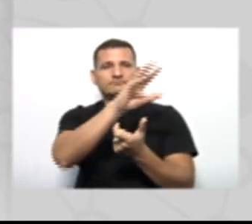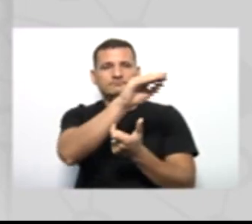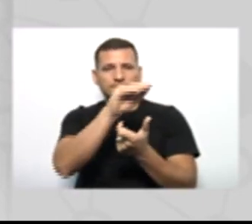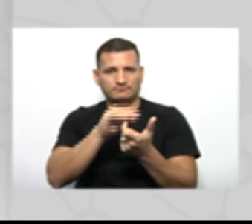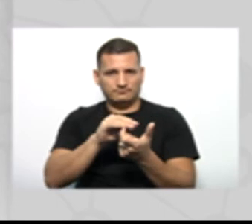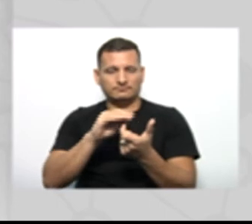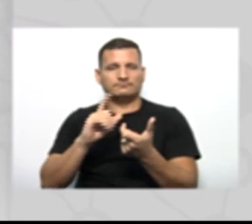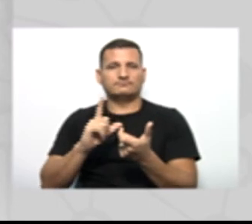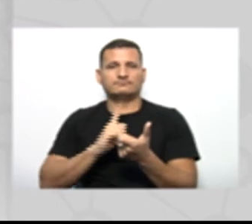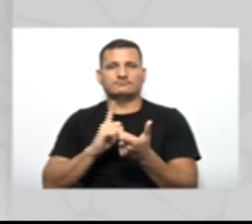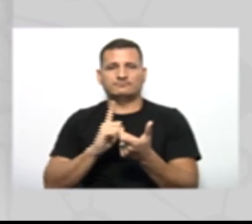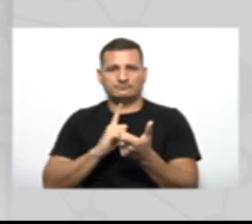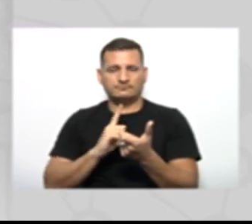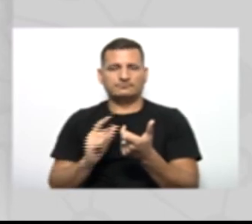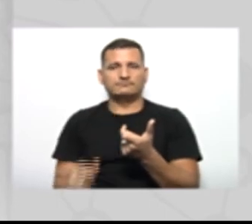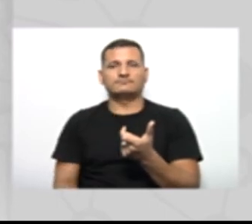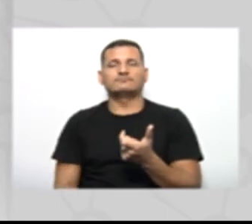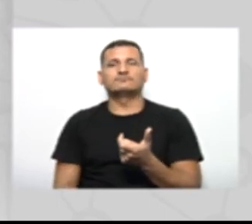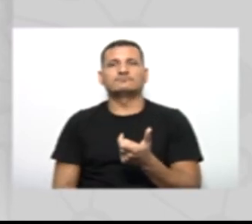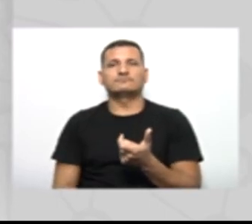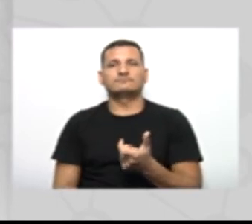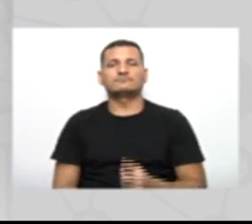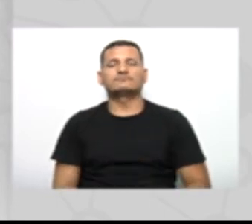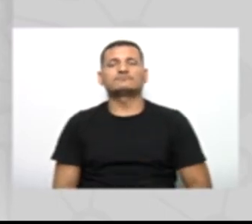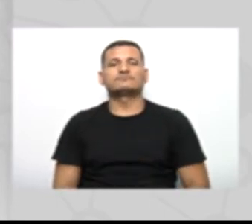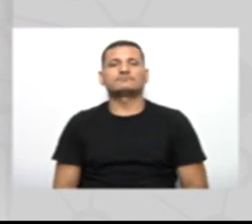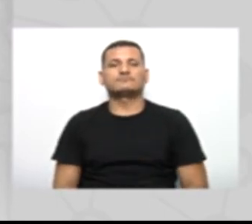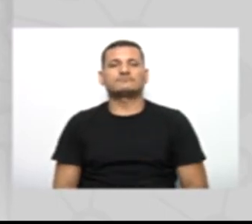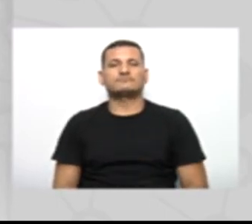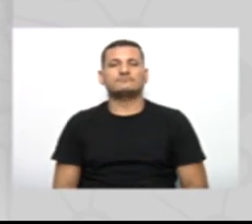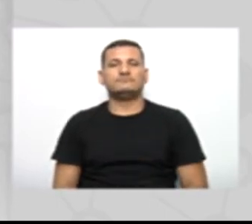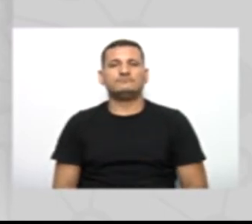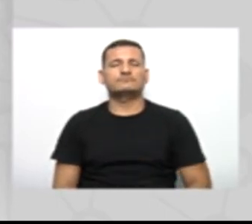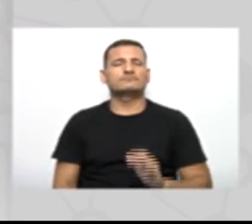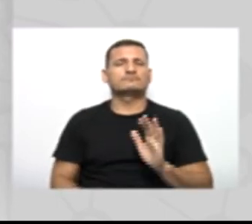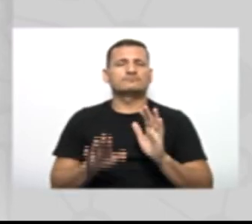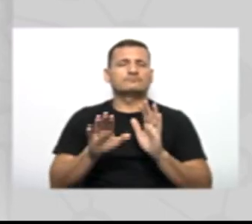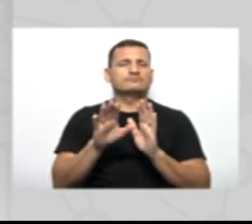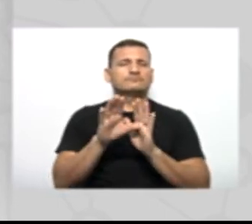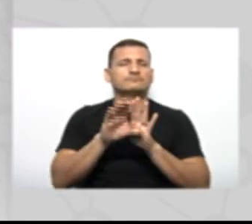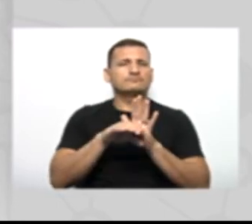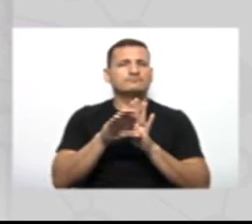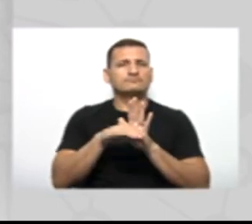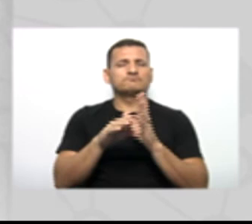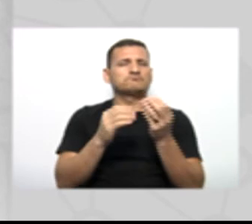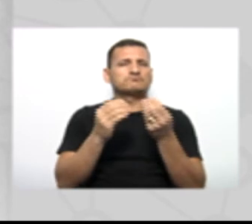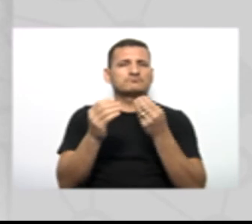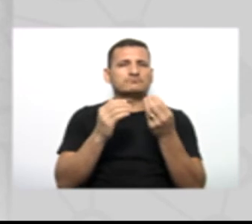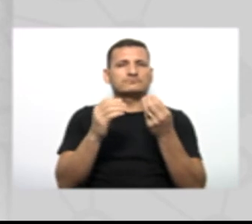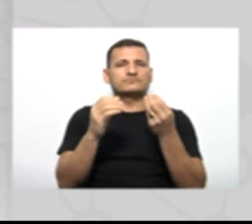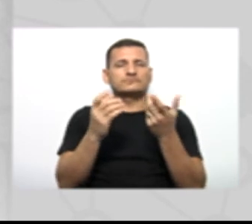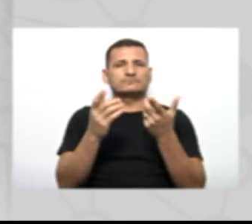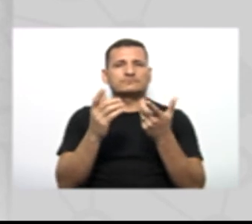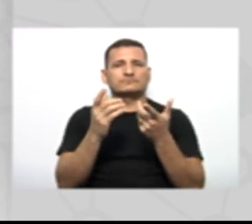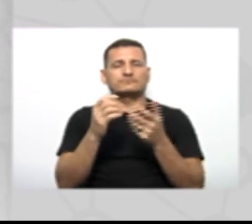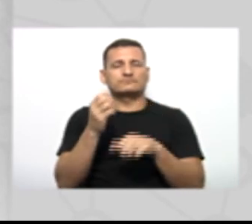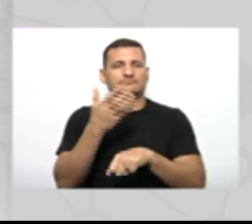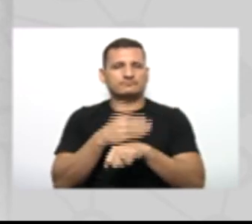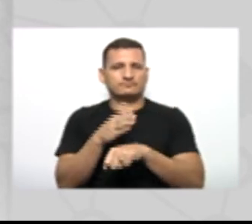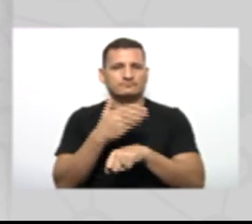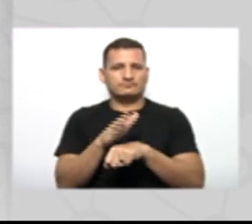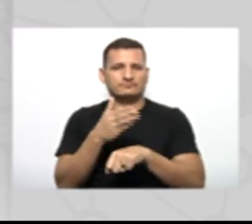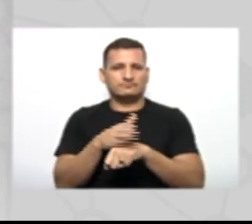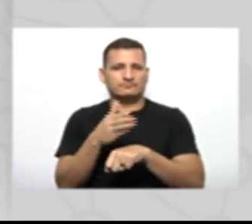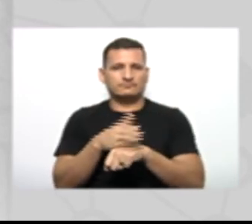das características da classe pai. Conceitualmente falando, como é que funciona esse